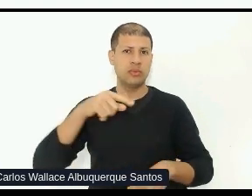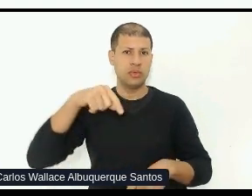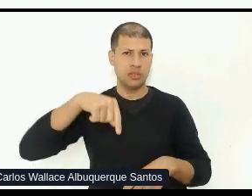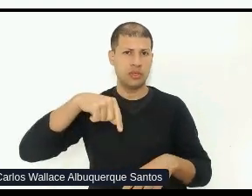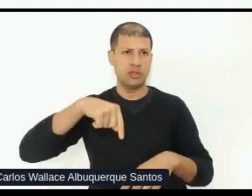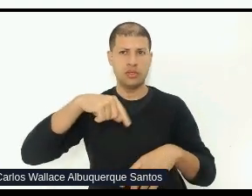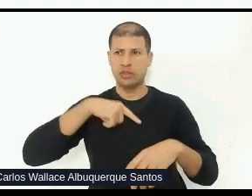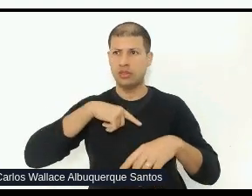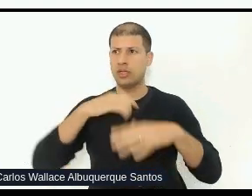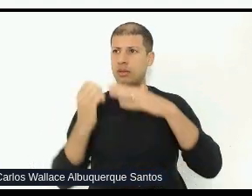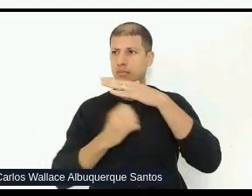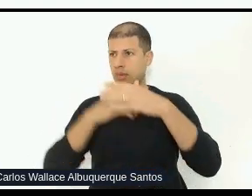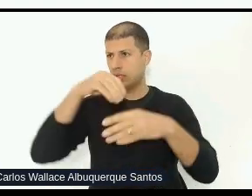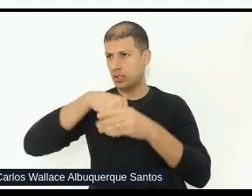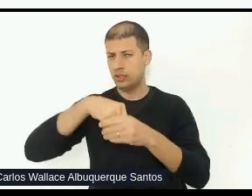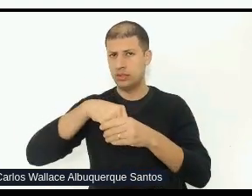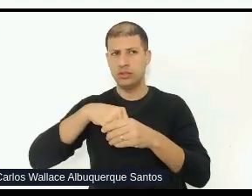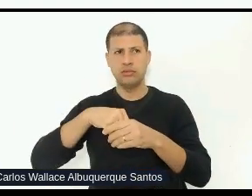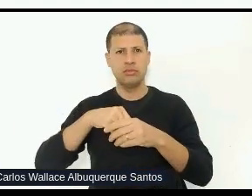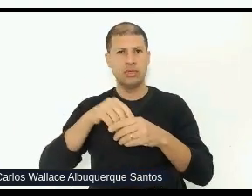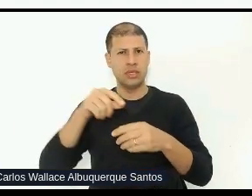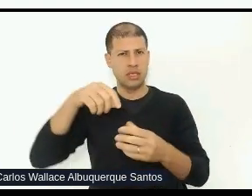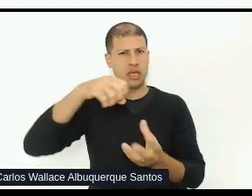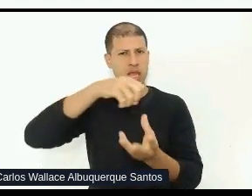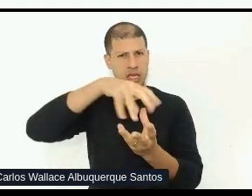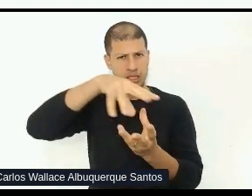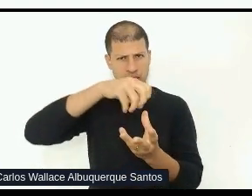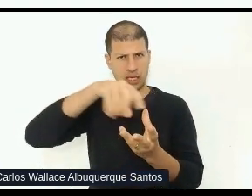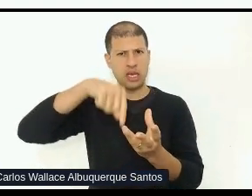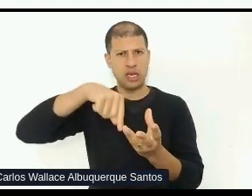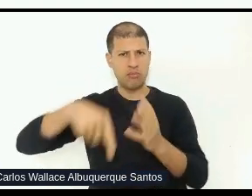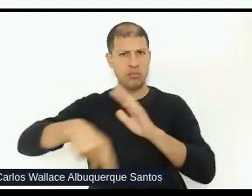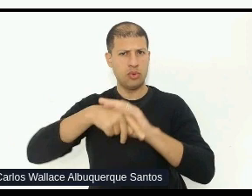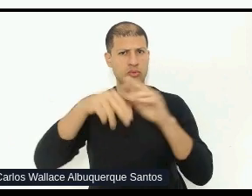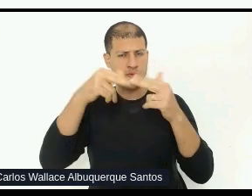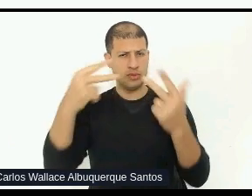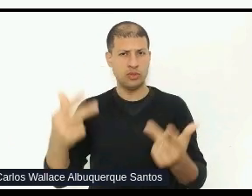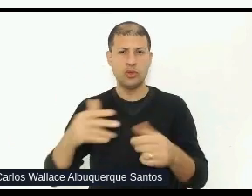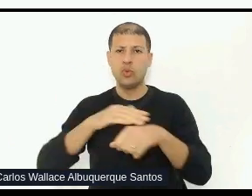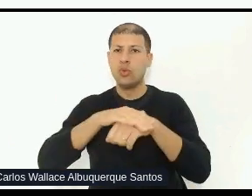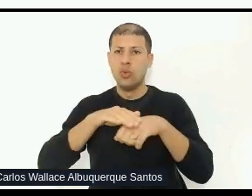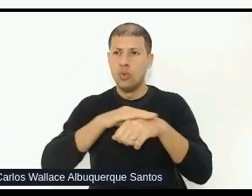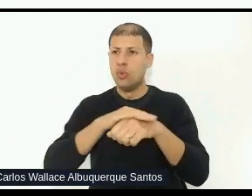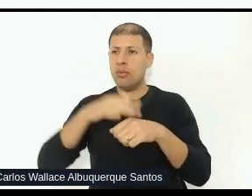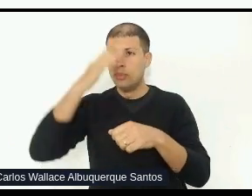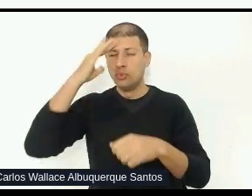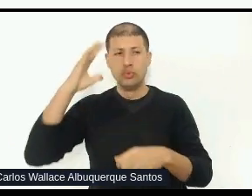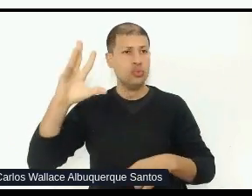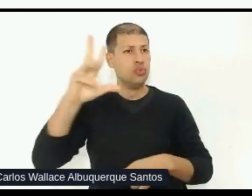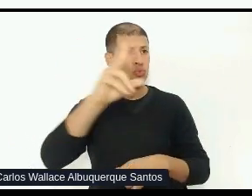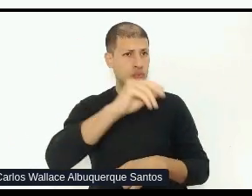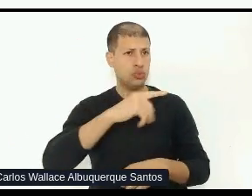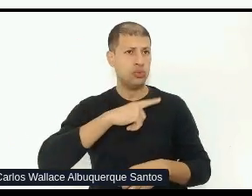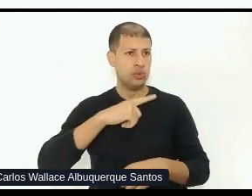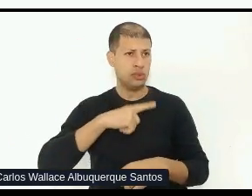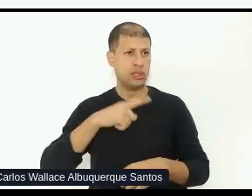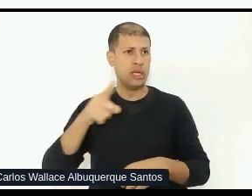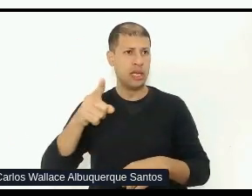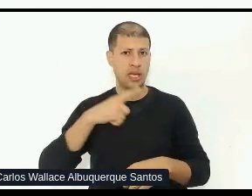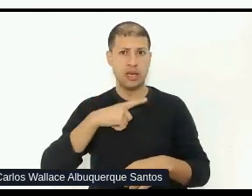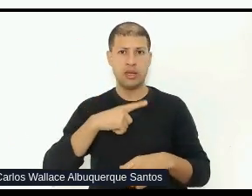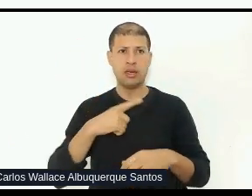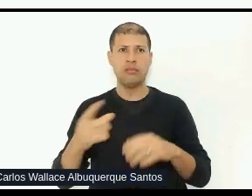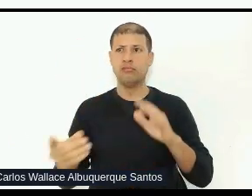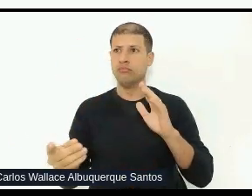organização dessa trilha, por sinal, de diversidade, e conversamos com todas as pessoas envolvidas, tá? Por sinal, elas autorizaram e estão